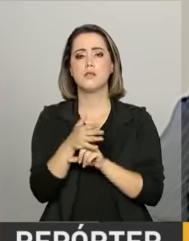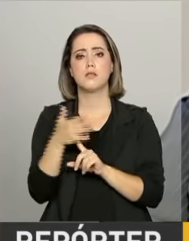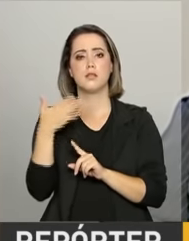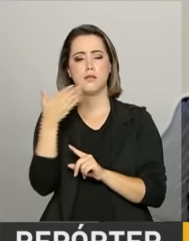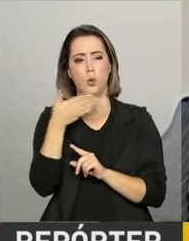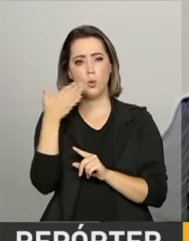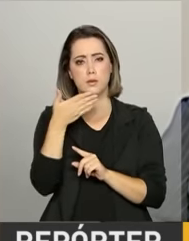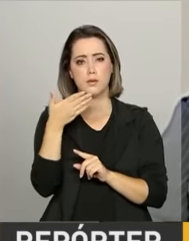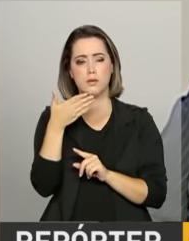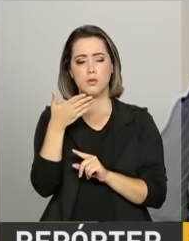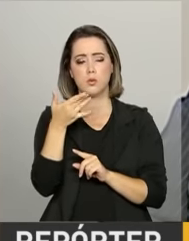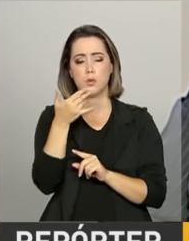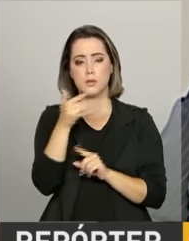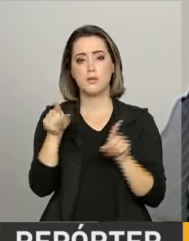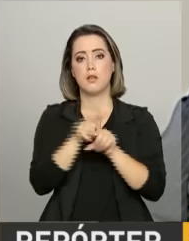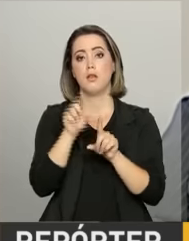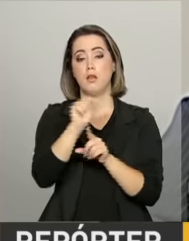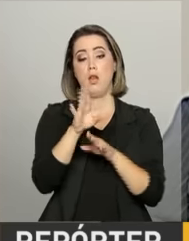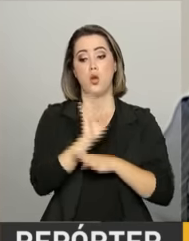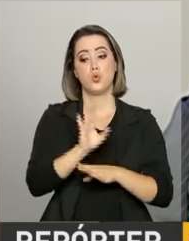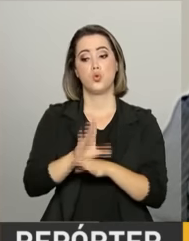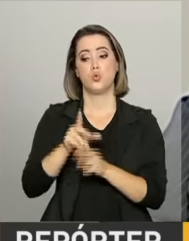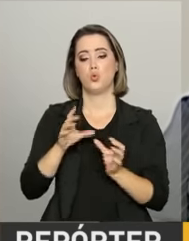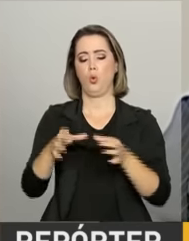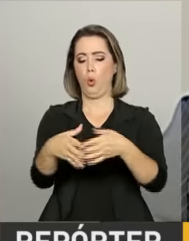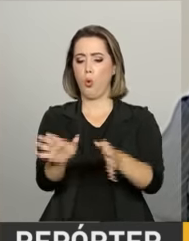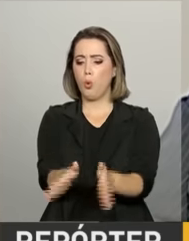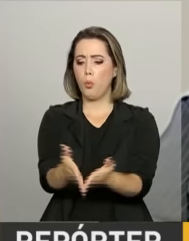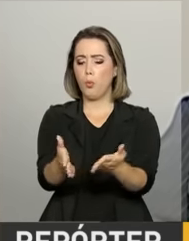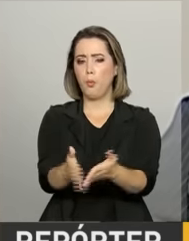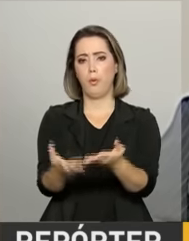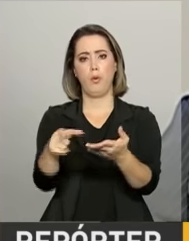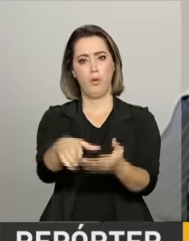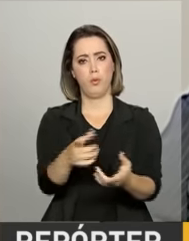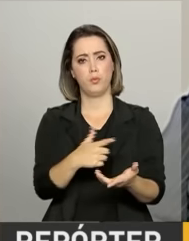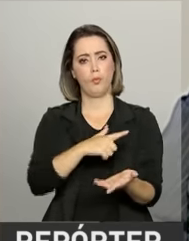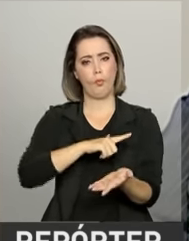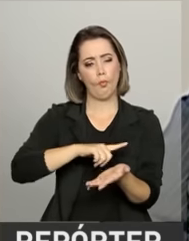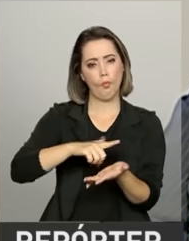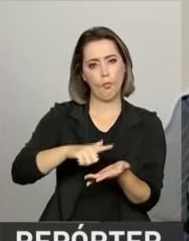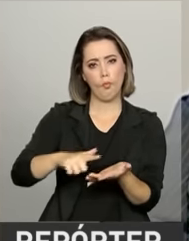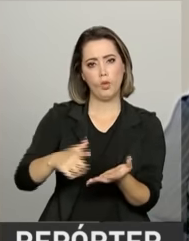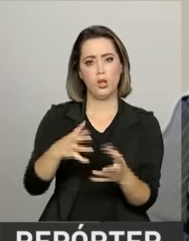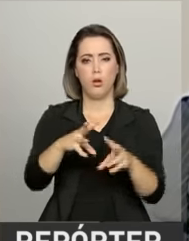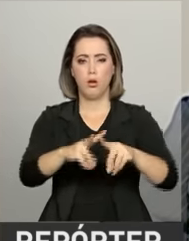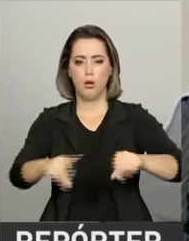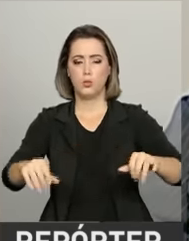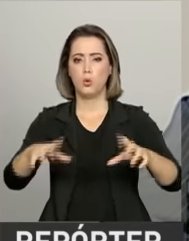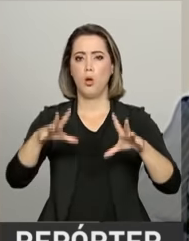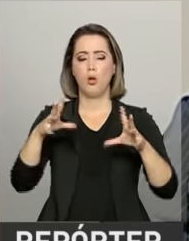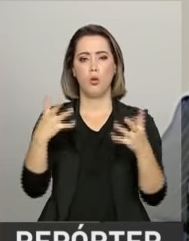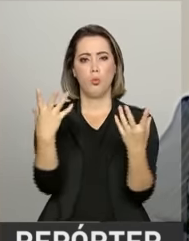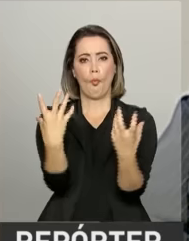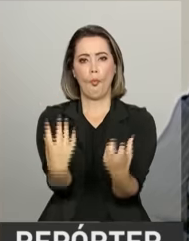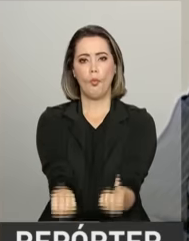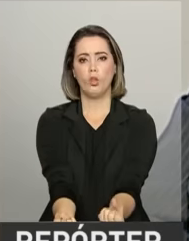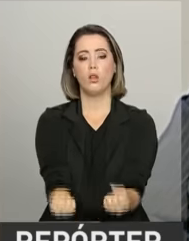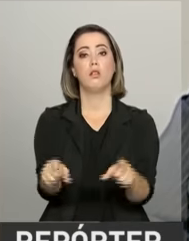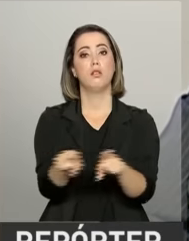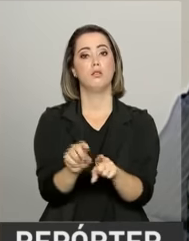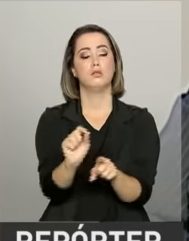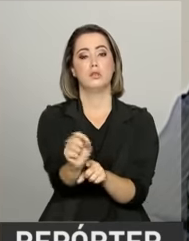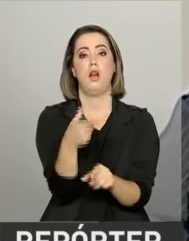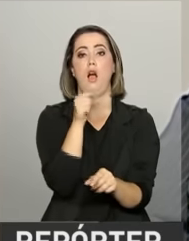populações de baixa renda em comunidad difusa do semiárido visando o acesso à água de